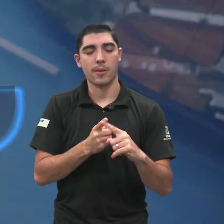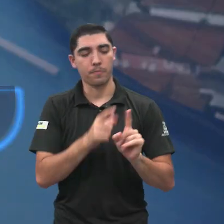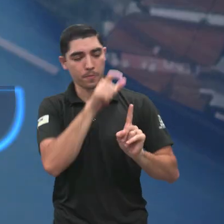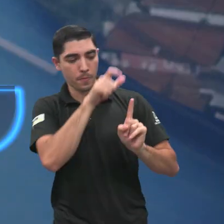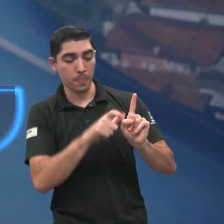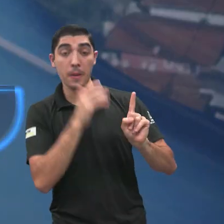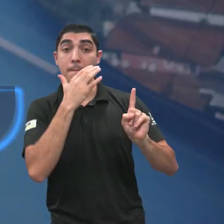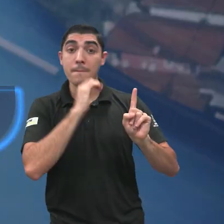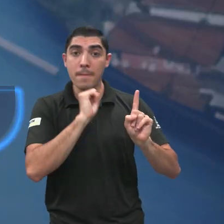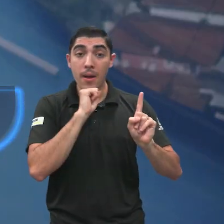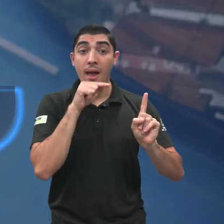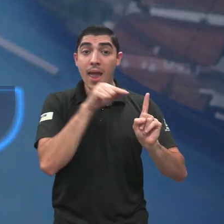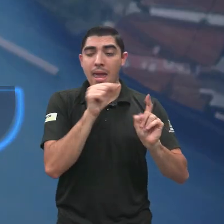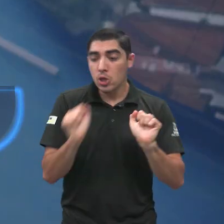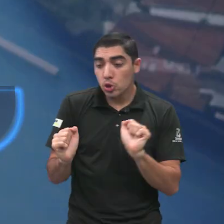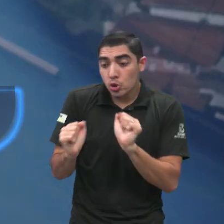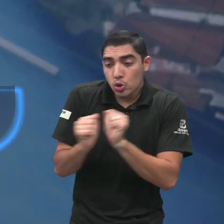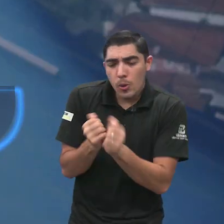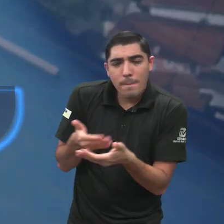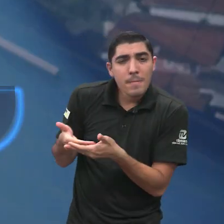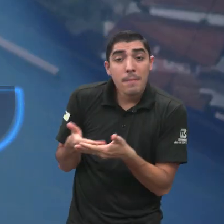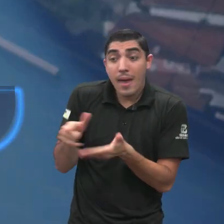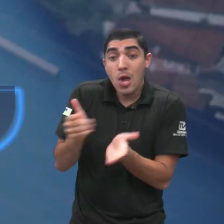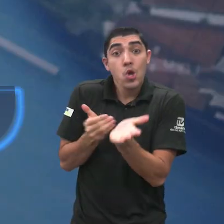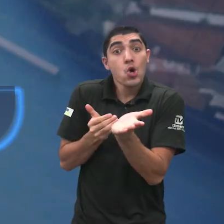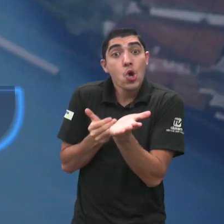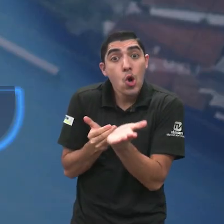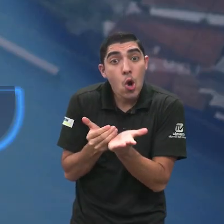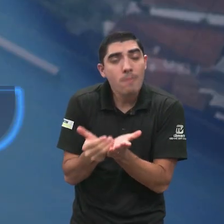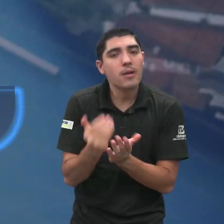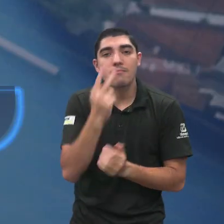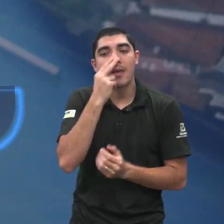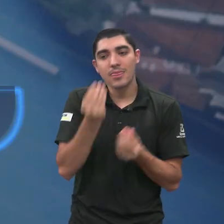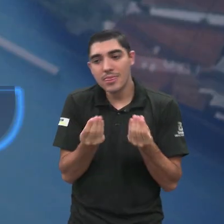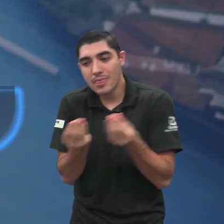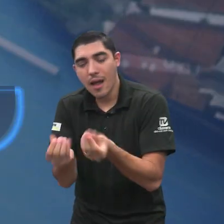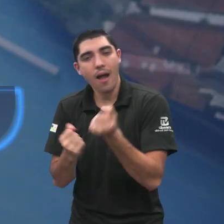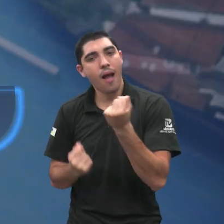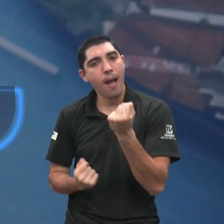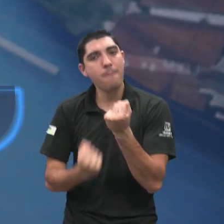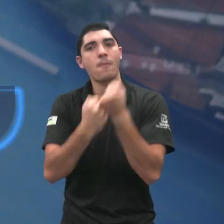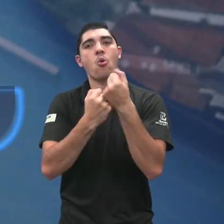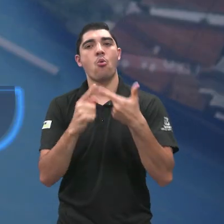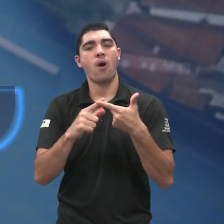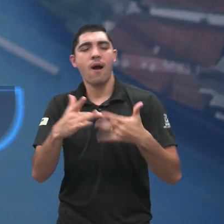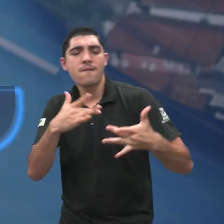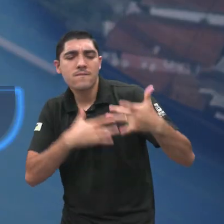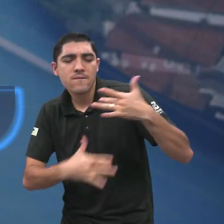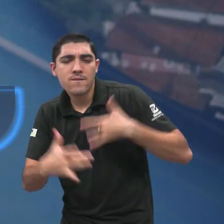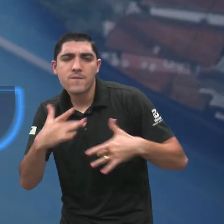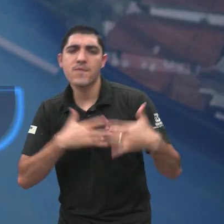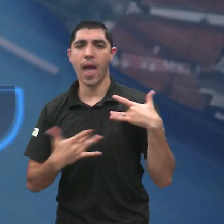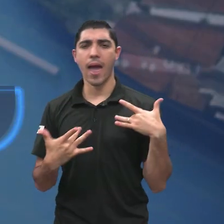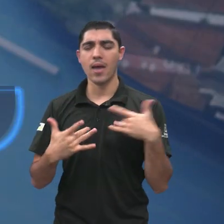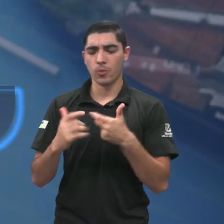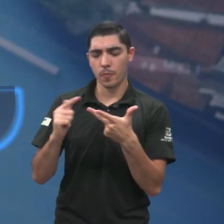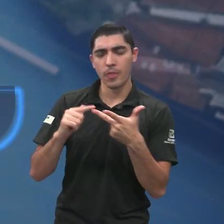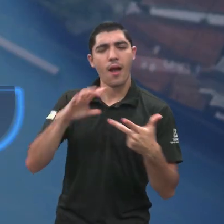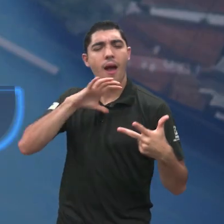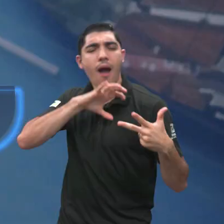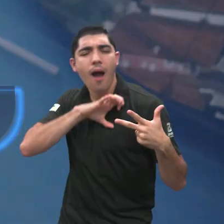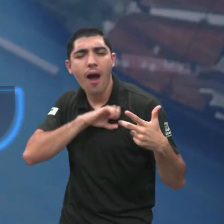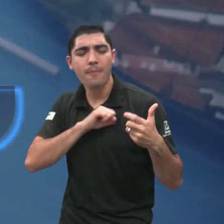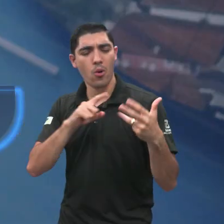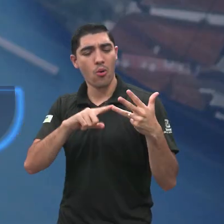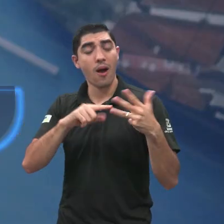na vida inicial, traz aquele apoio, traz aquele afeto, traz aquele amor, aquele carinho que a